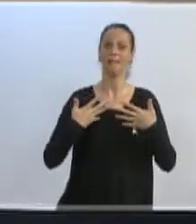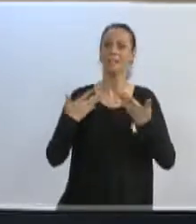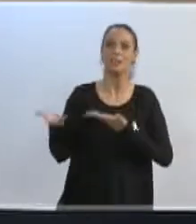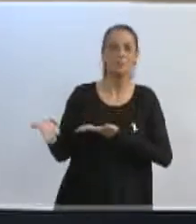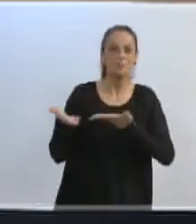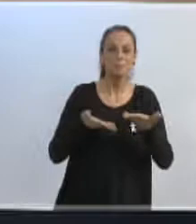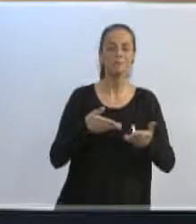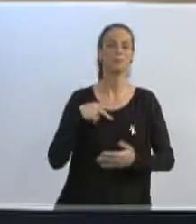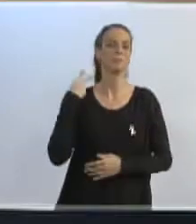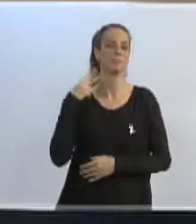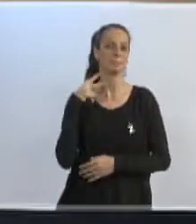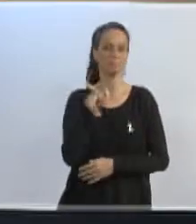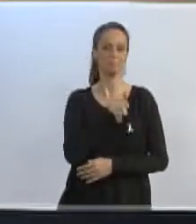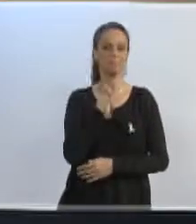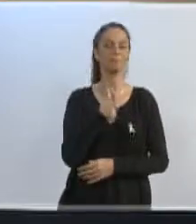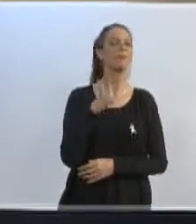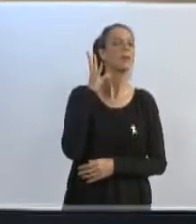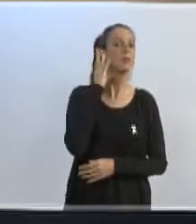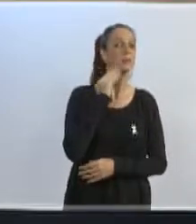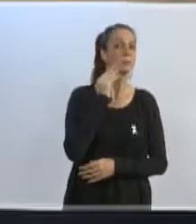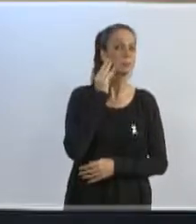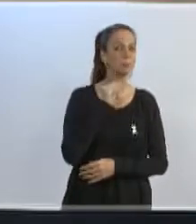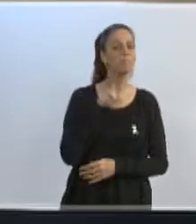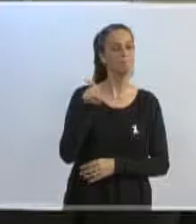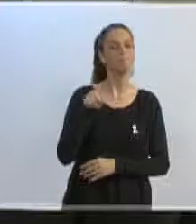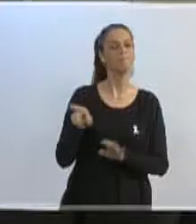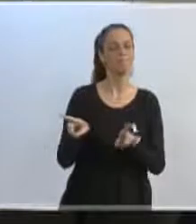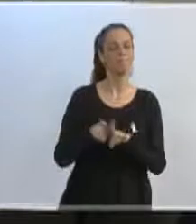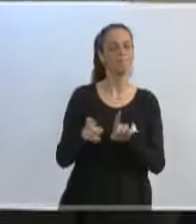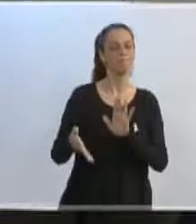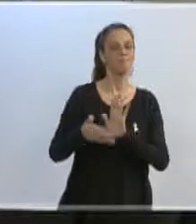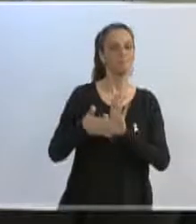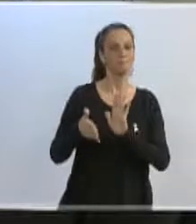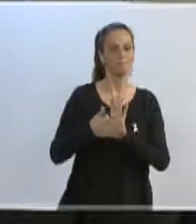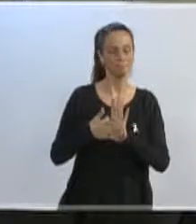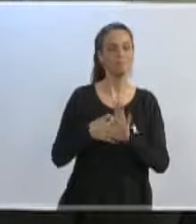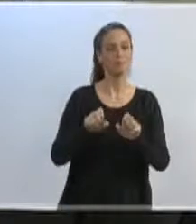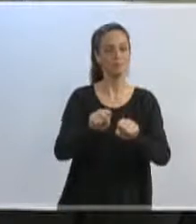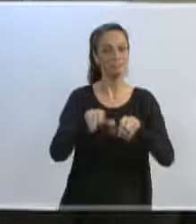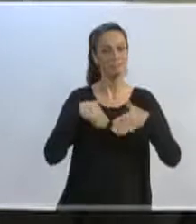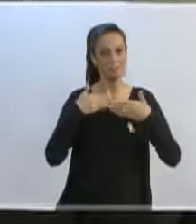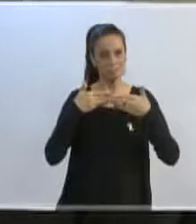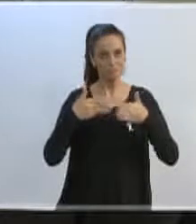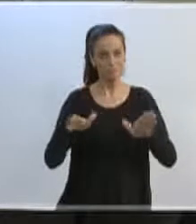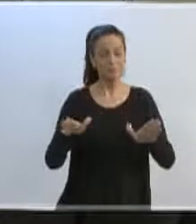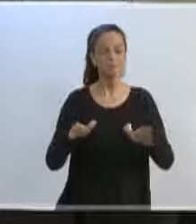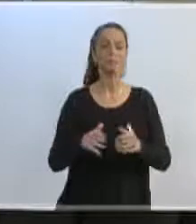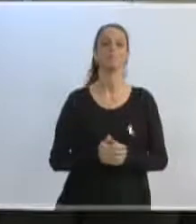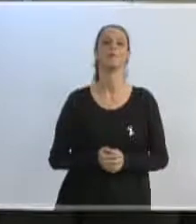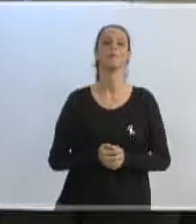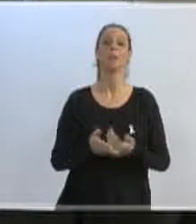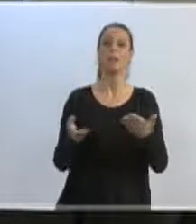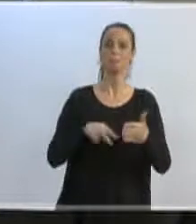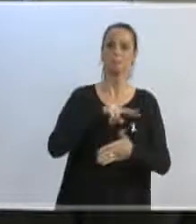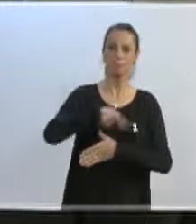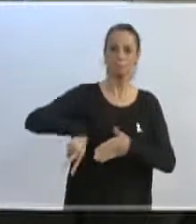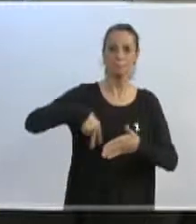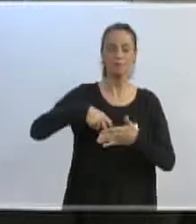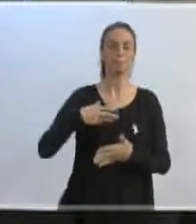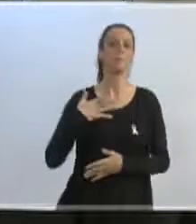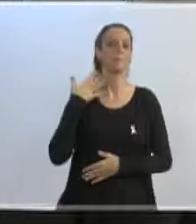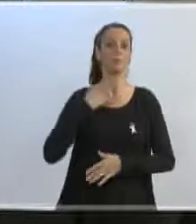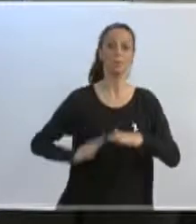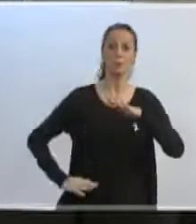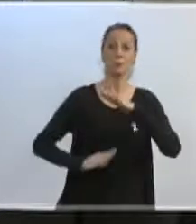o vereador professor Gilson, um dos proponentes desta audiência pública, para fazer o uso da palavra com